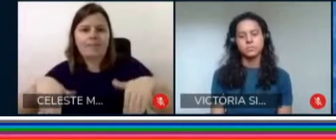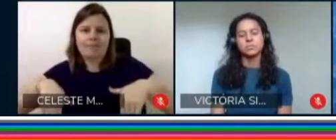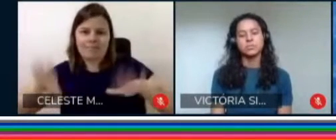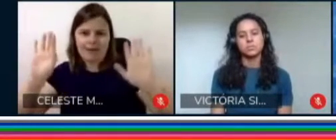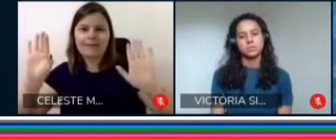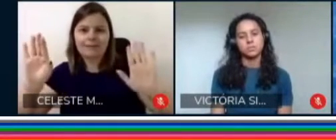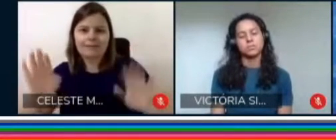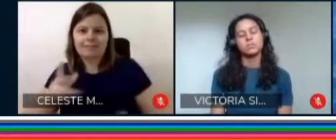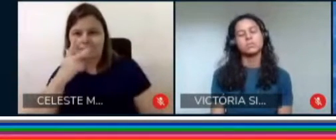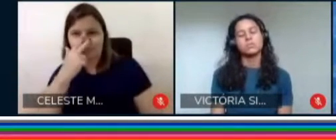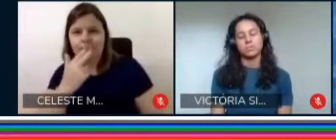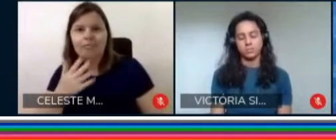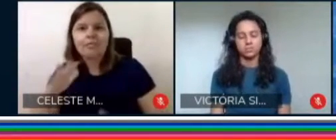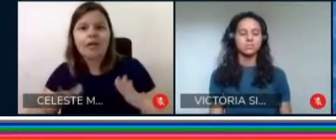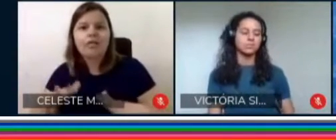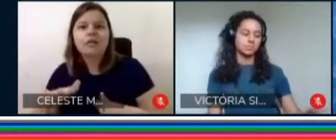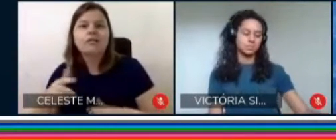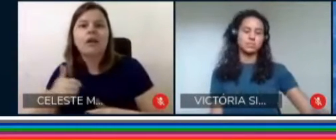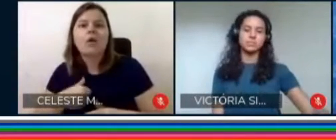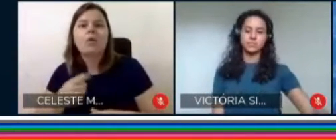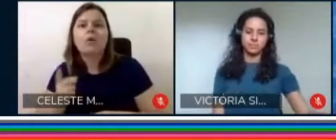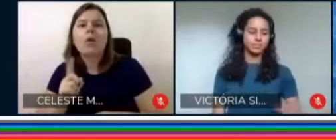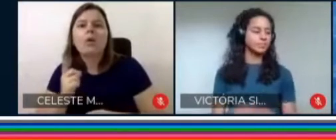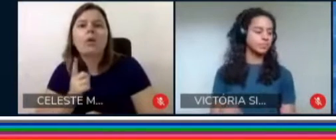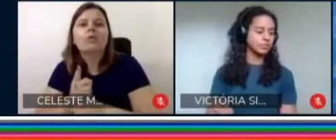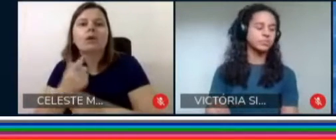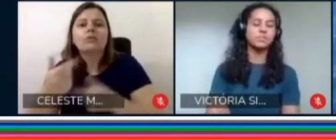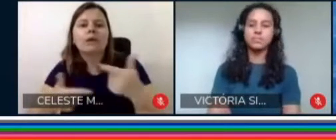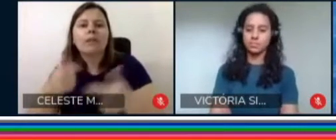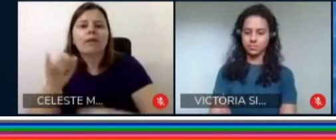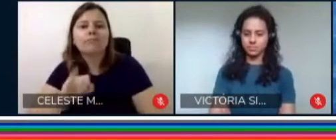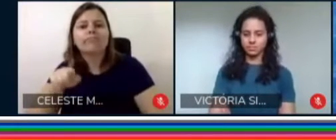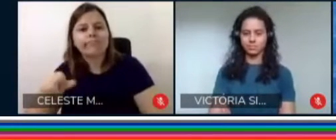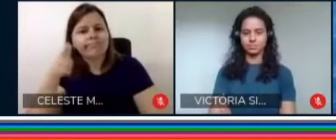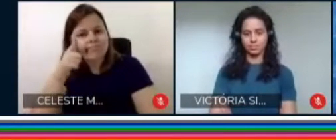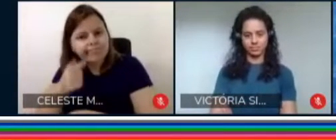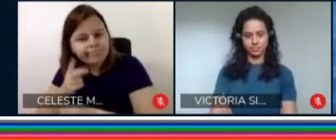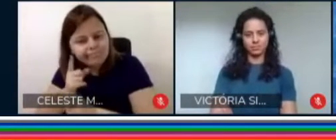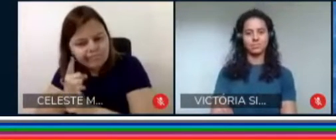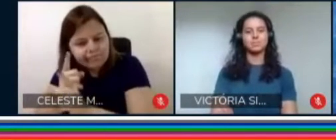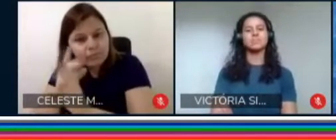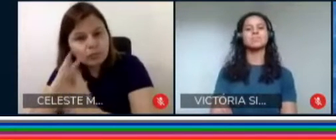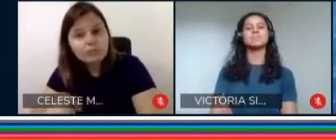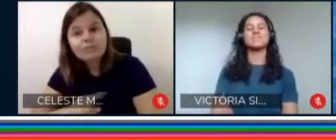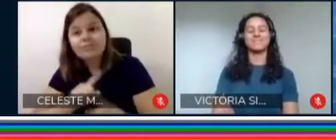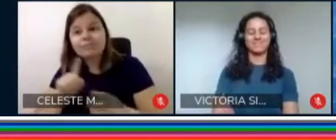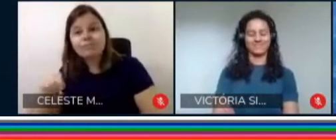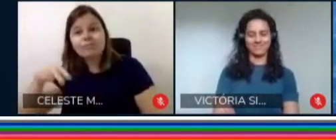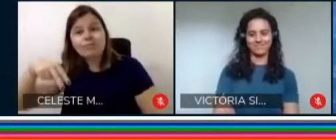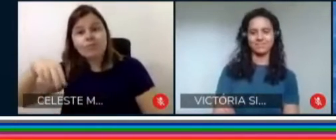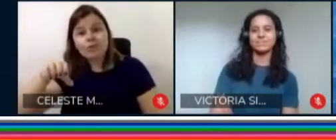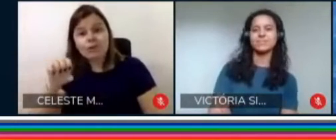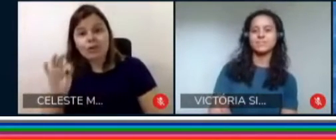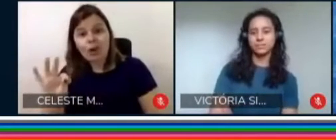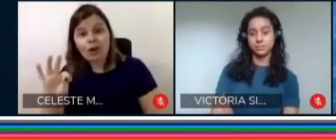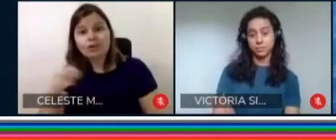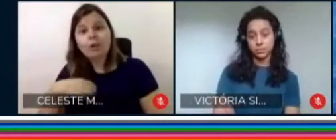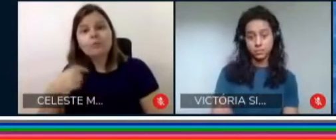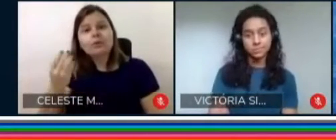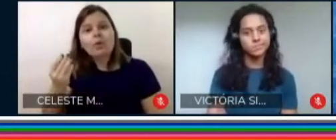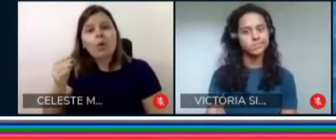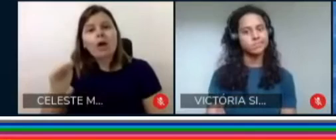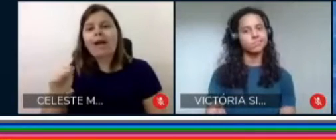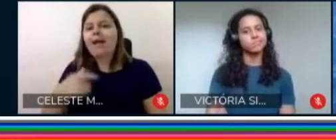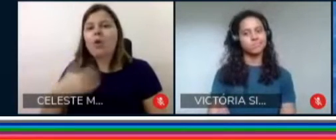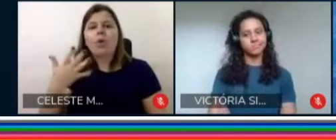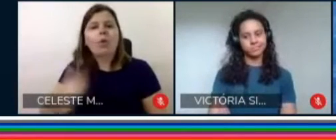um trabalho relevante a respeito daquilo que eu quero. E o NOT, eu vou dizer que não quero alguma coisa. Eu